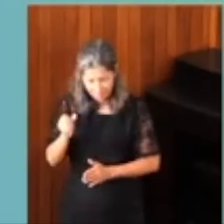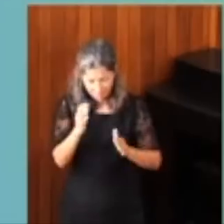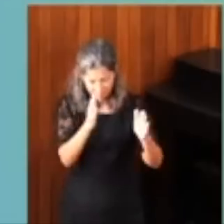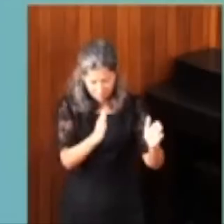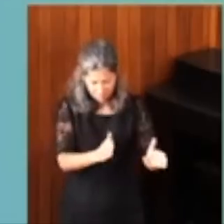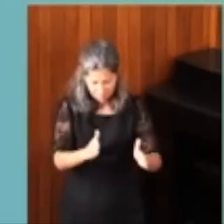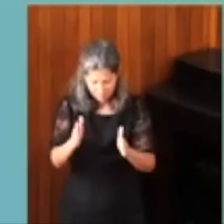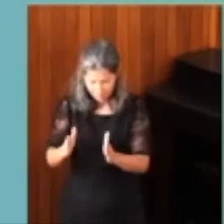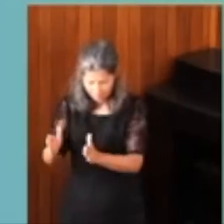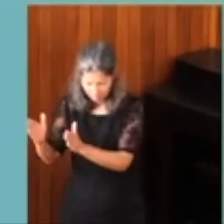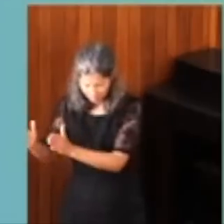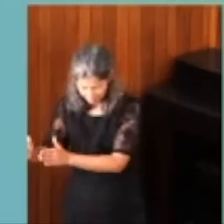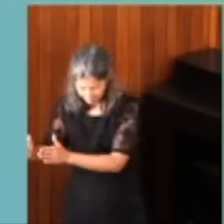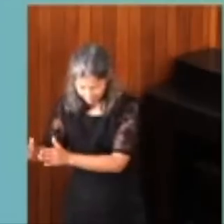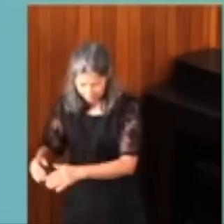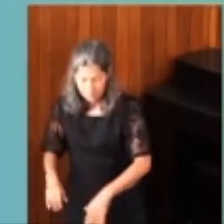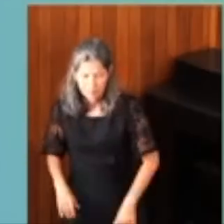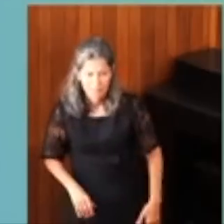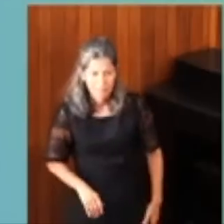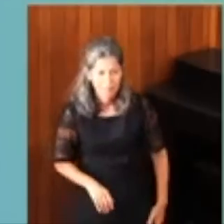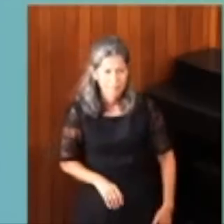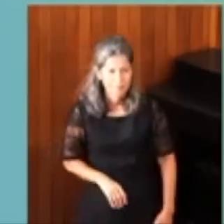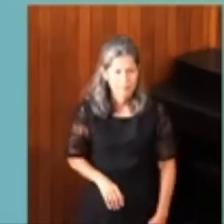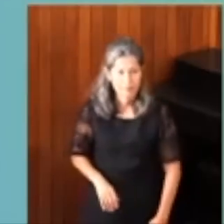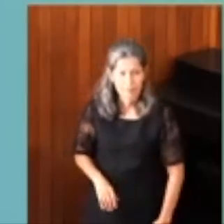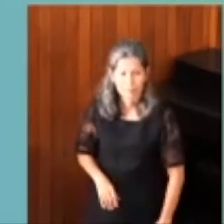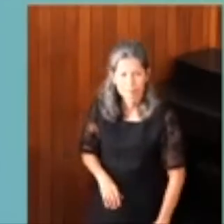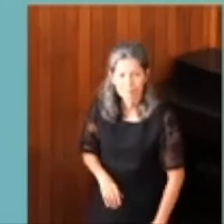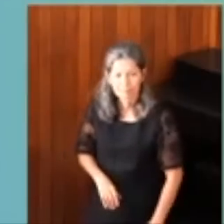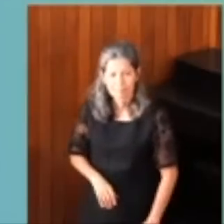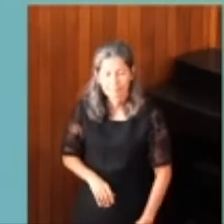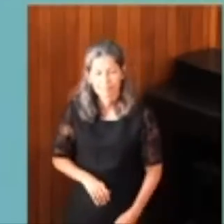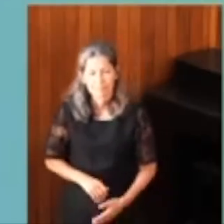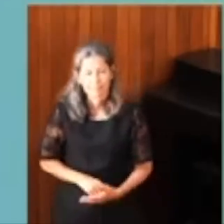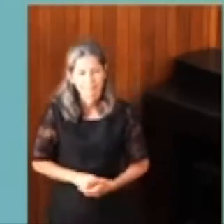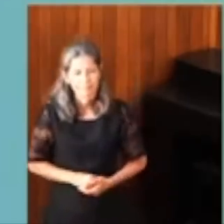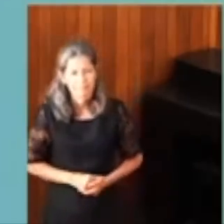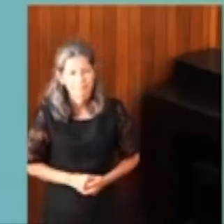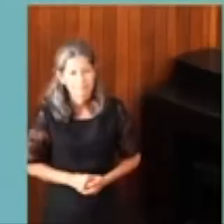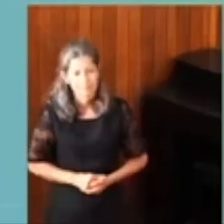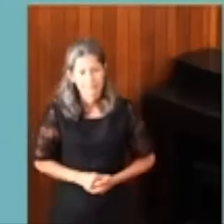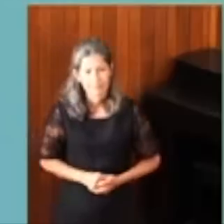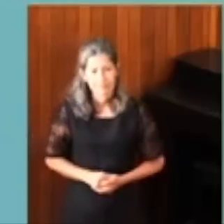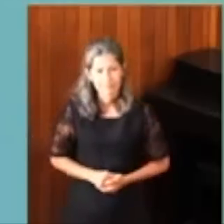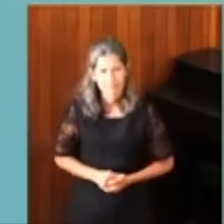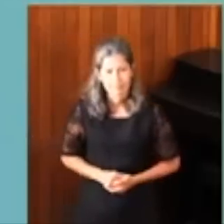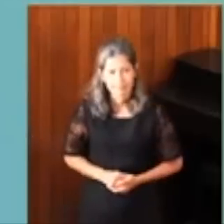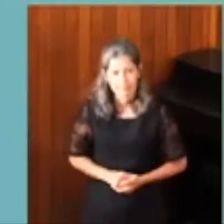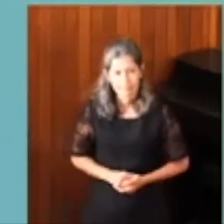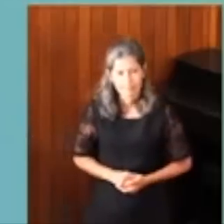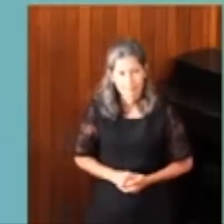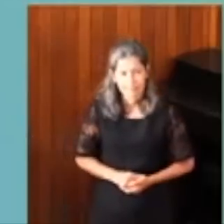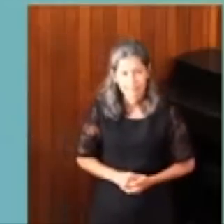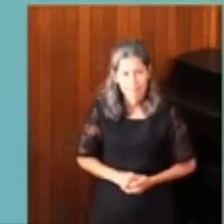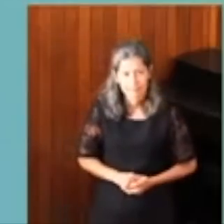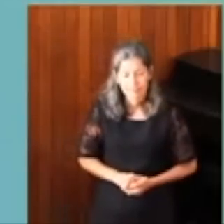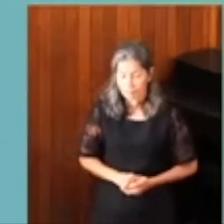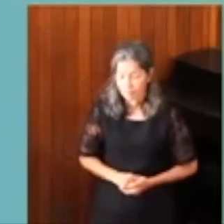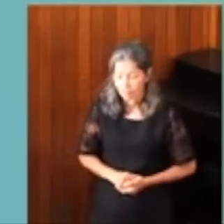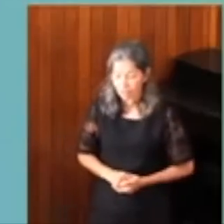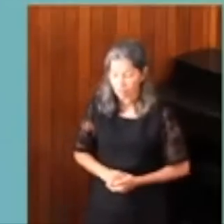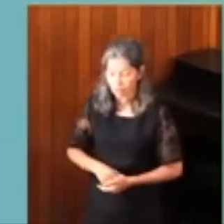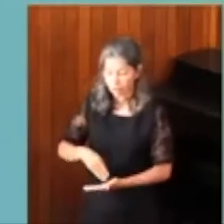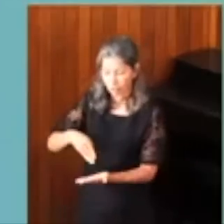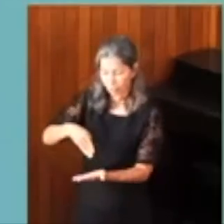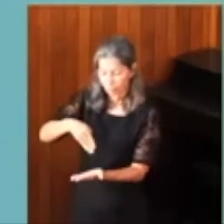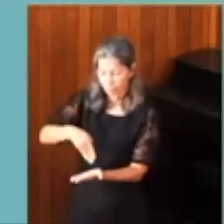E o 14 também. Eu falei que vai até umas 3, né? Então, 12, 13 e 14. O miolo do Apocalipse é o grande conflito e a vitória